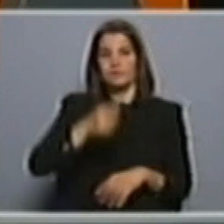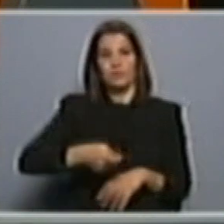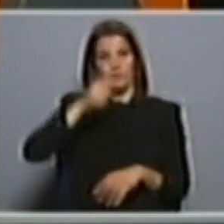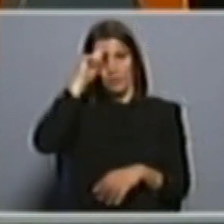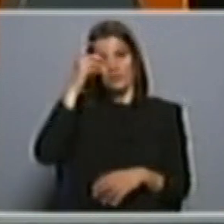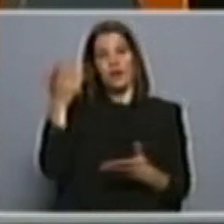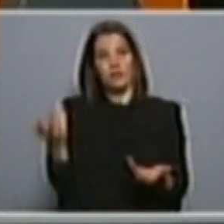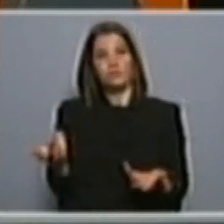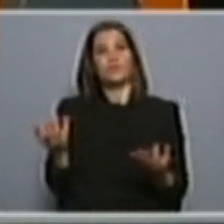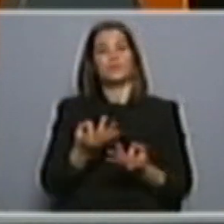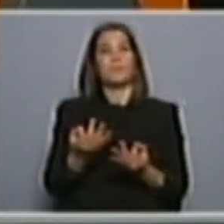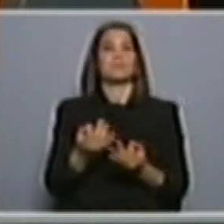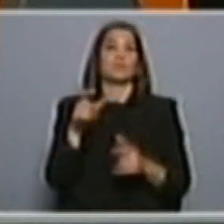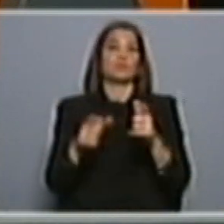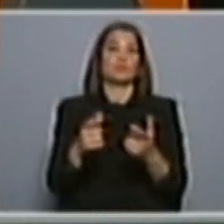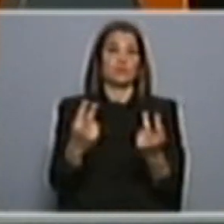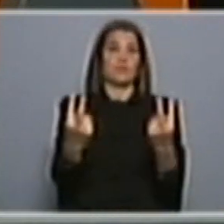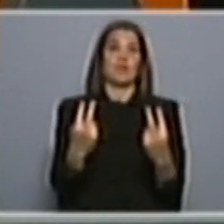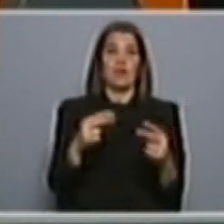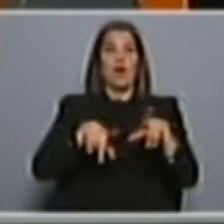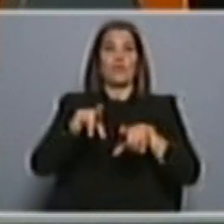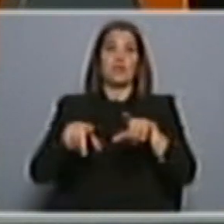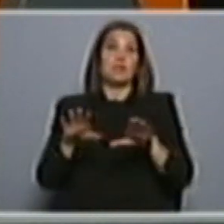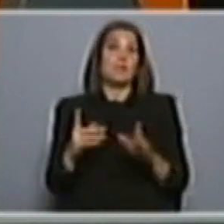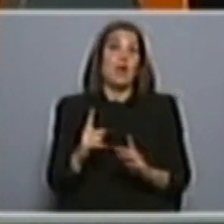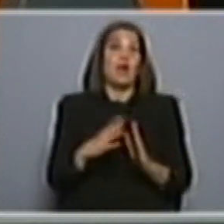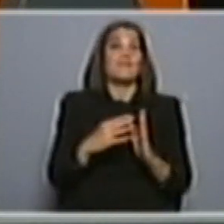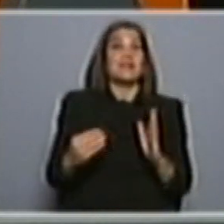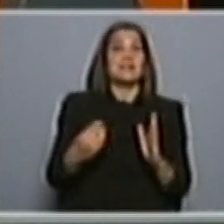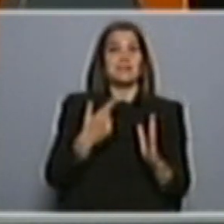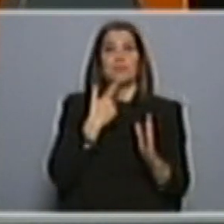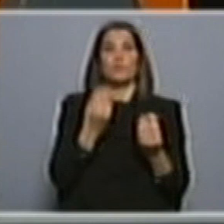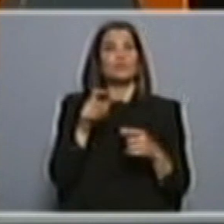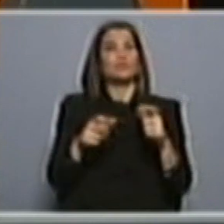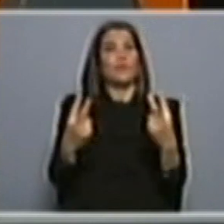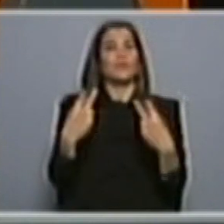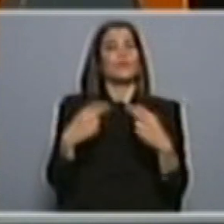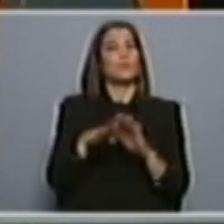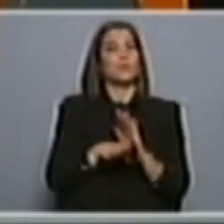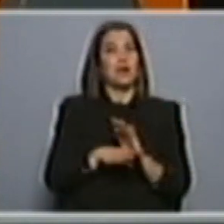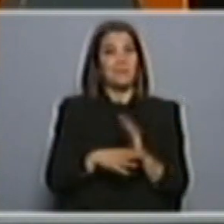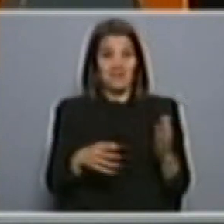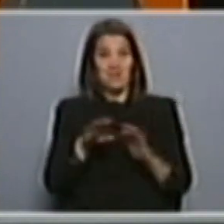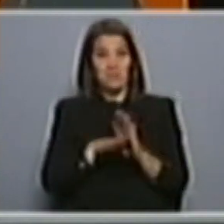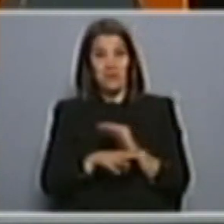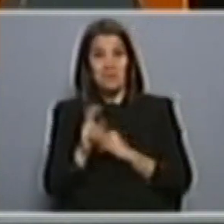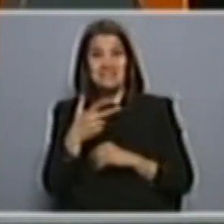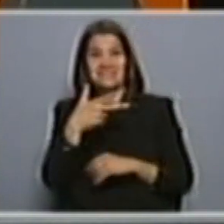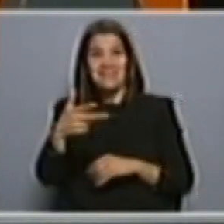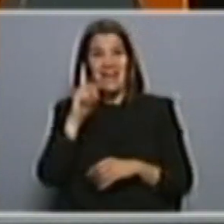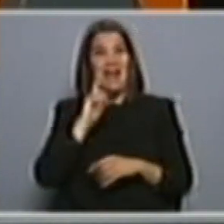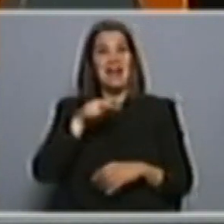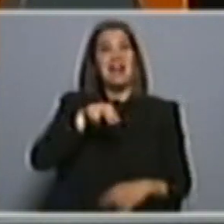respeitarmos as audiências, mas é sempre uma referência. O facto é que o programa dos 100 anos com a Ninir